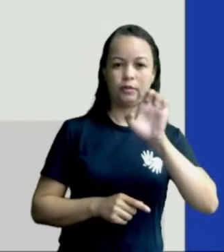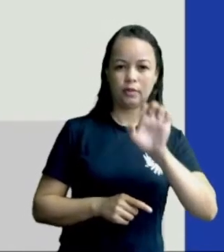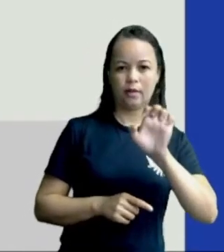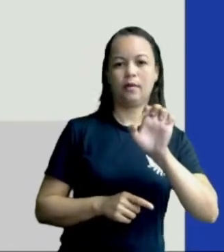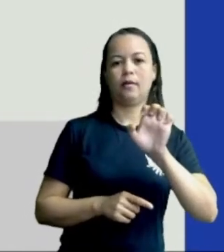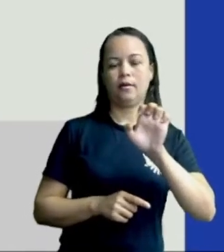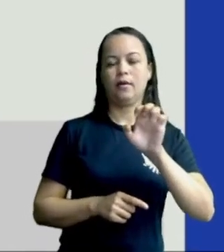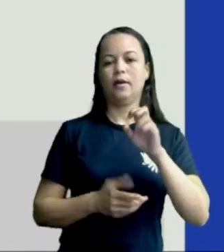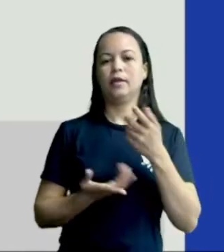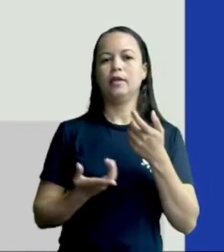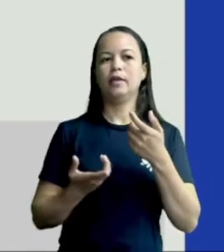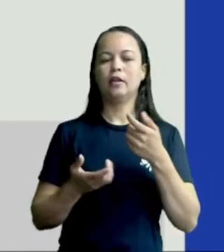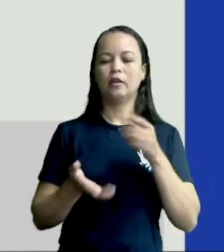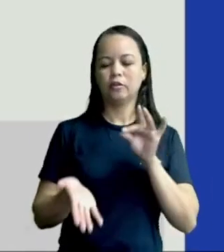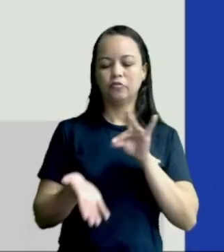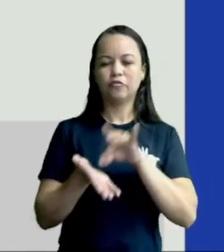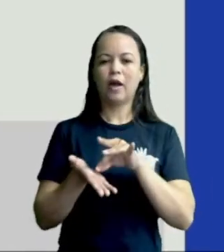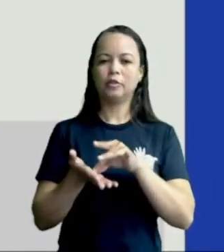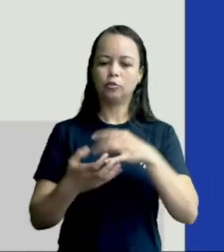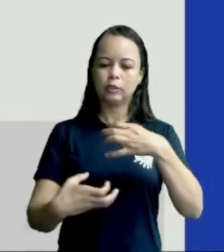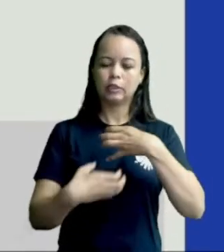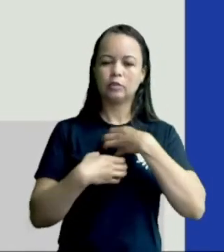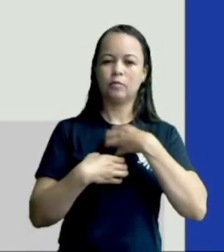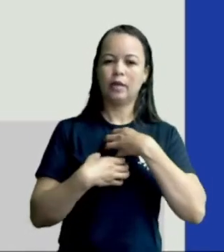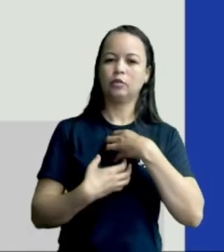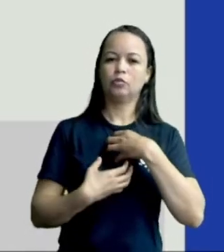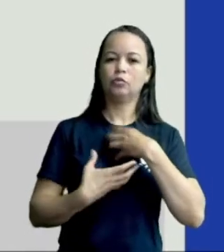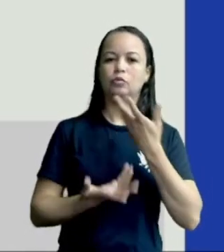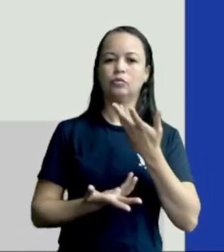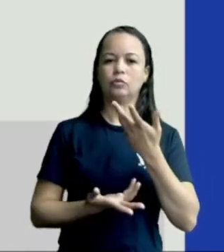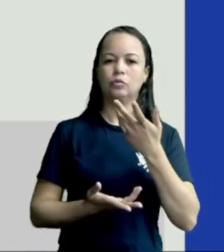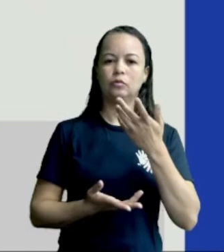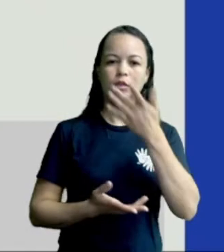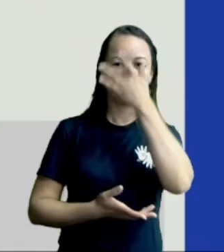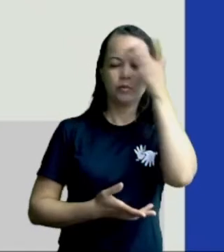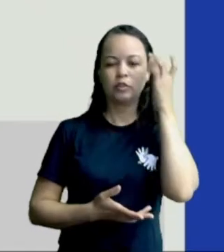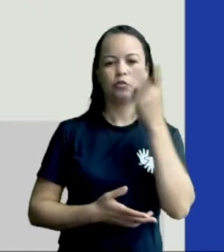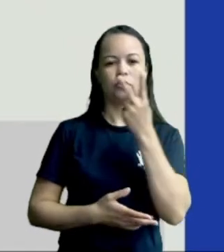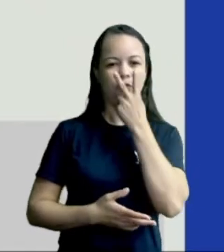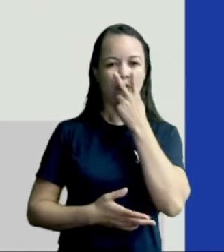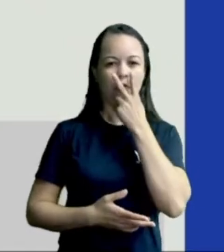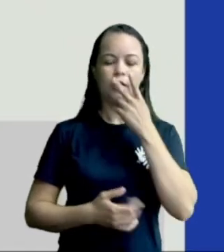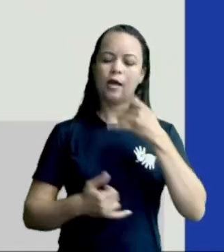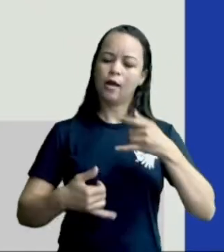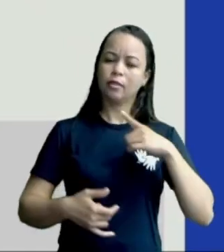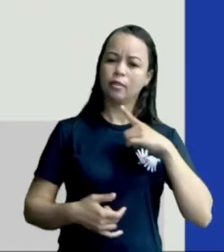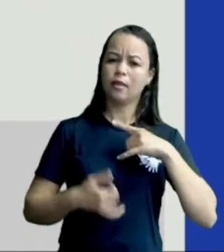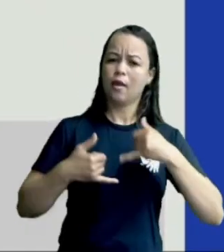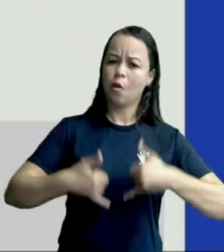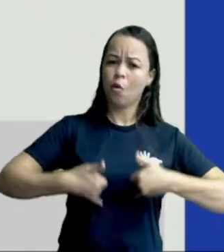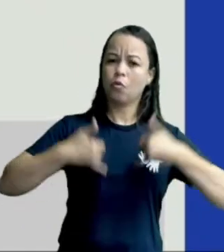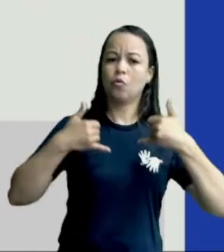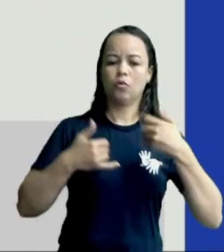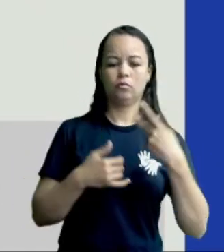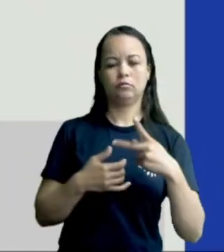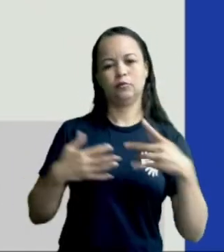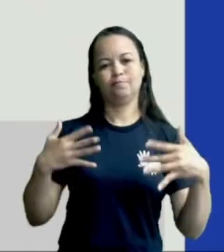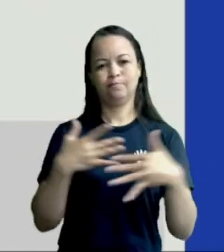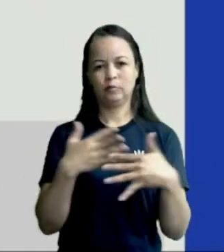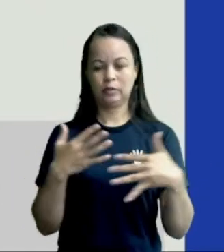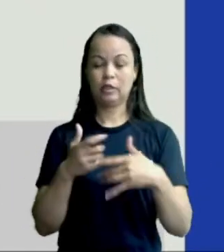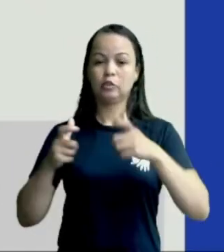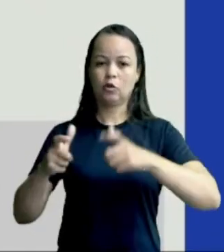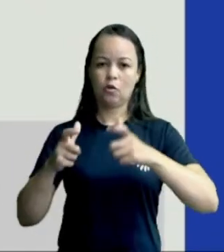e esse sentimentalismo do vitoriense ter orgulho de sua cidade, do